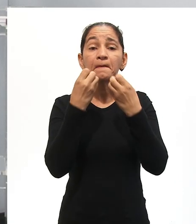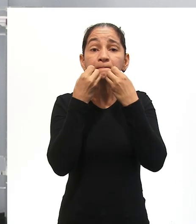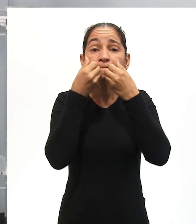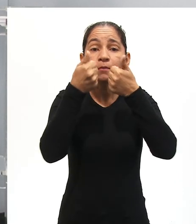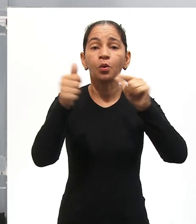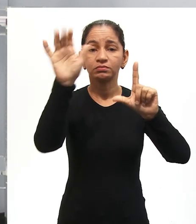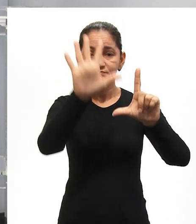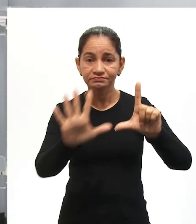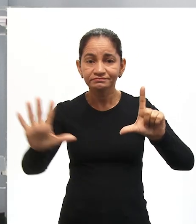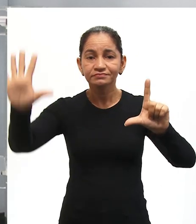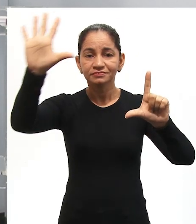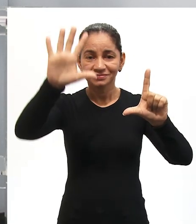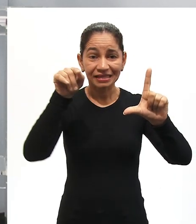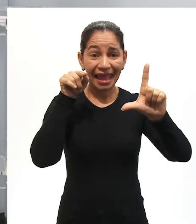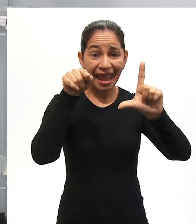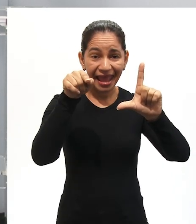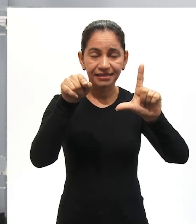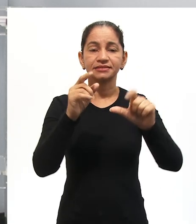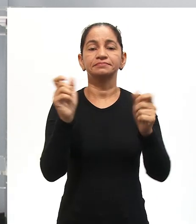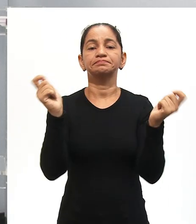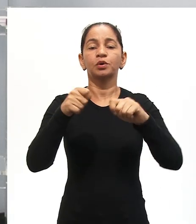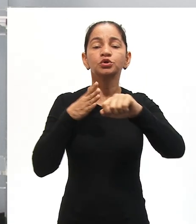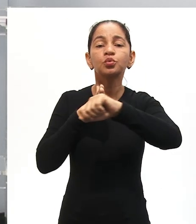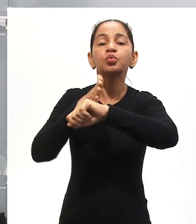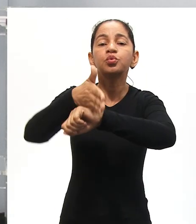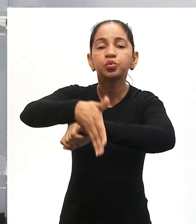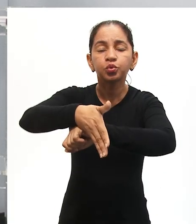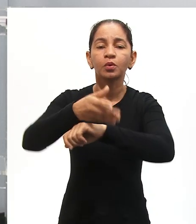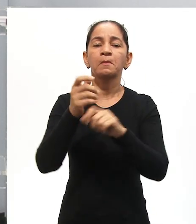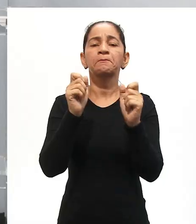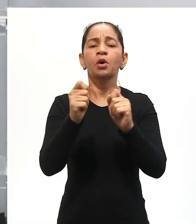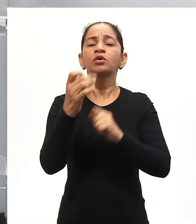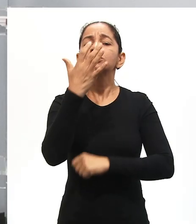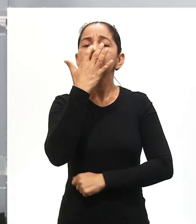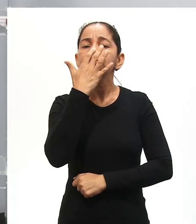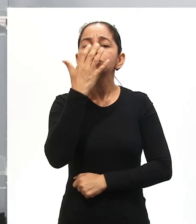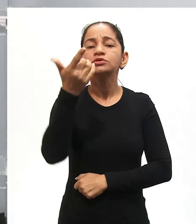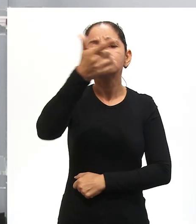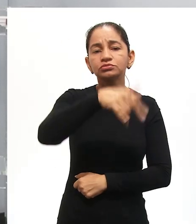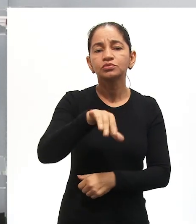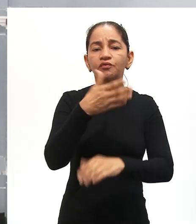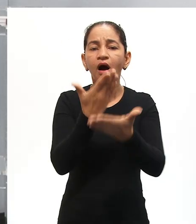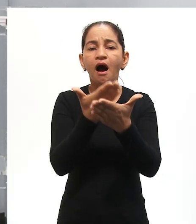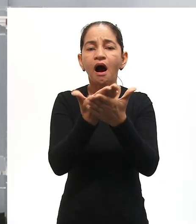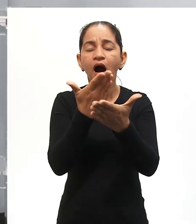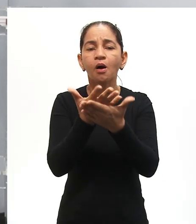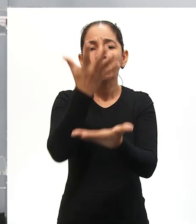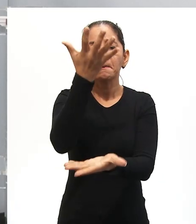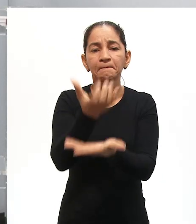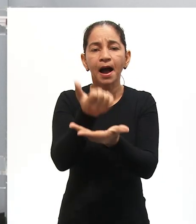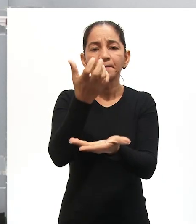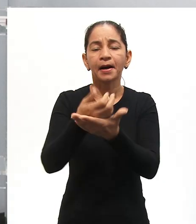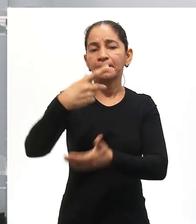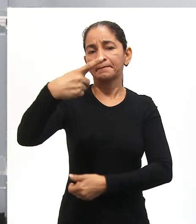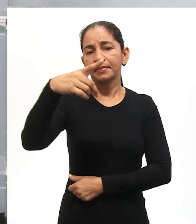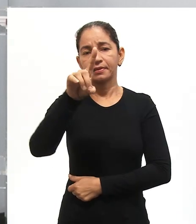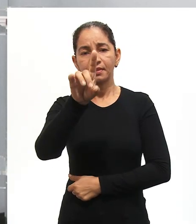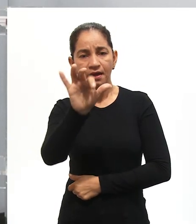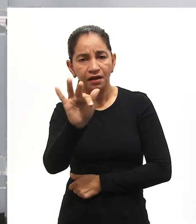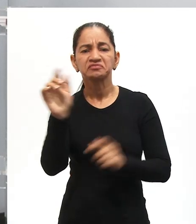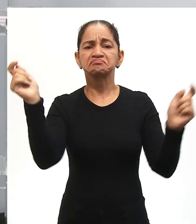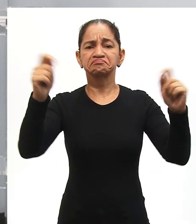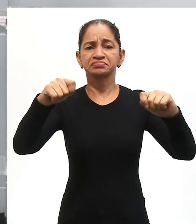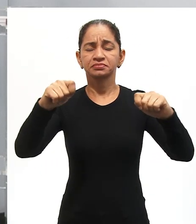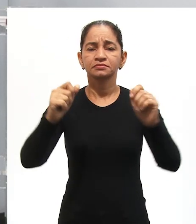o ambiente em que o aluno ele vai entrar para poder assistir às aulas, baixar os materiais, realizar